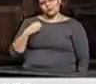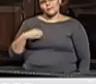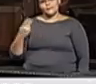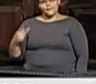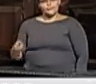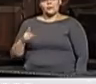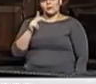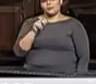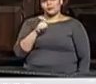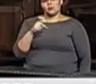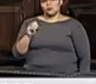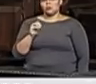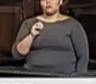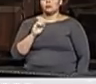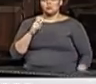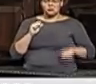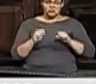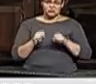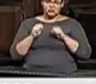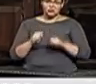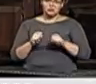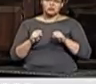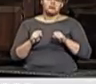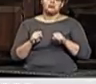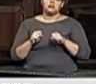pagar... sei lá,